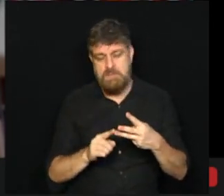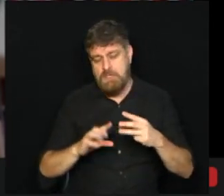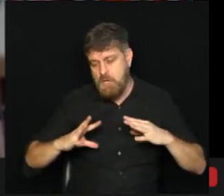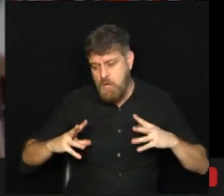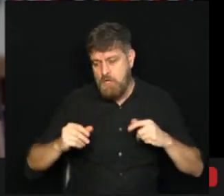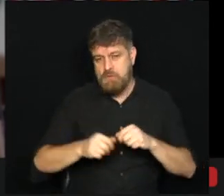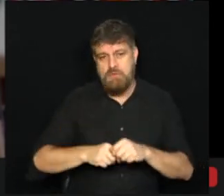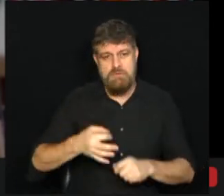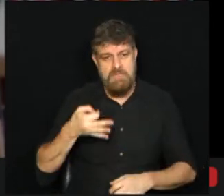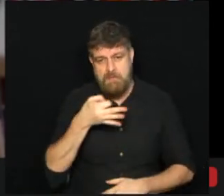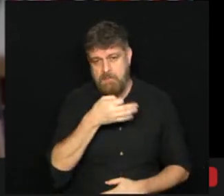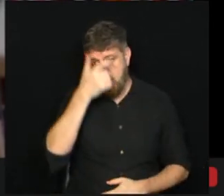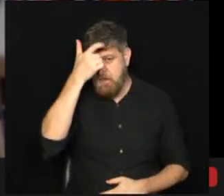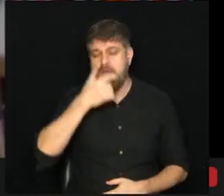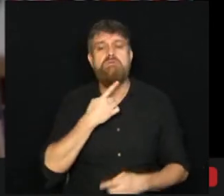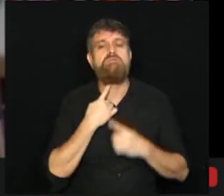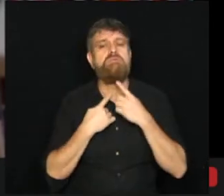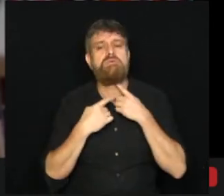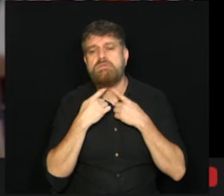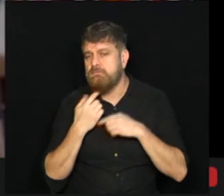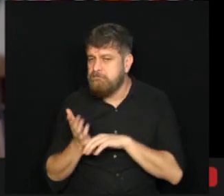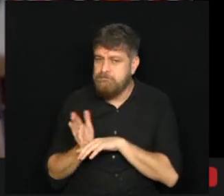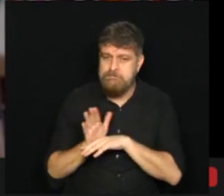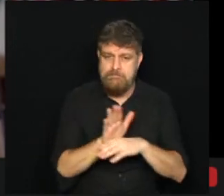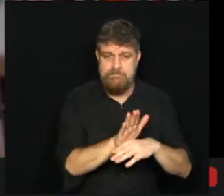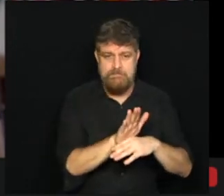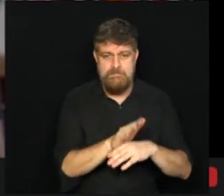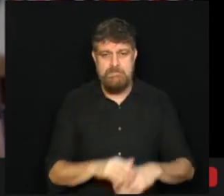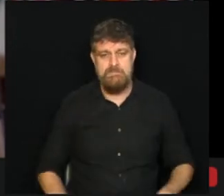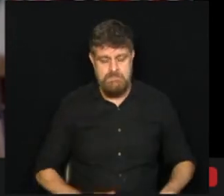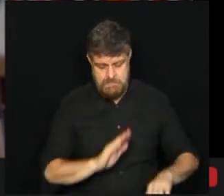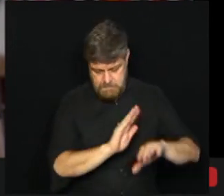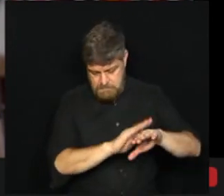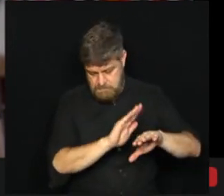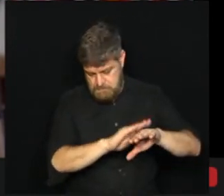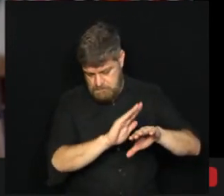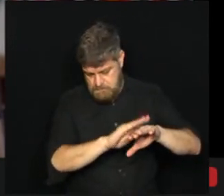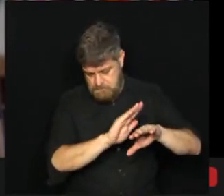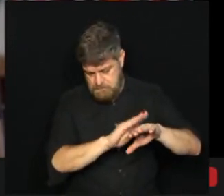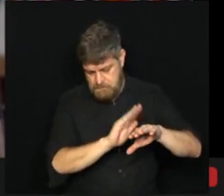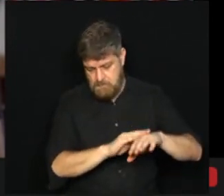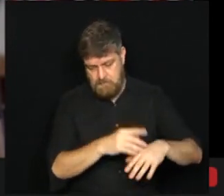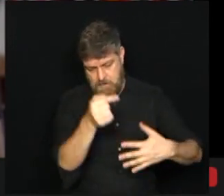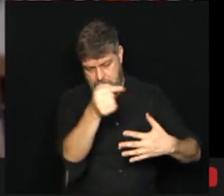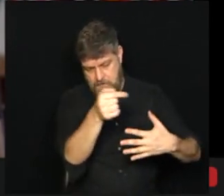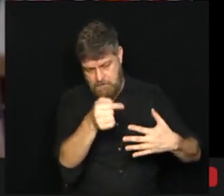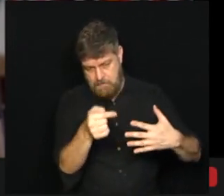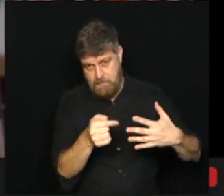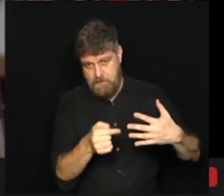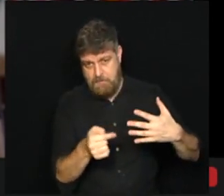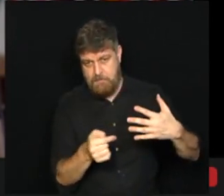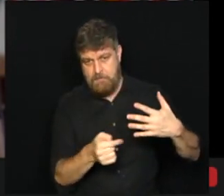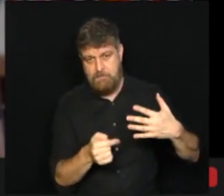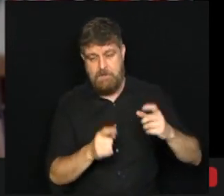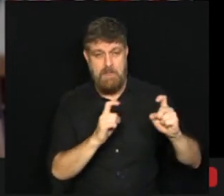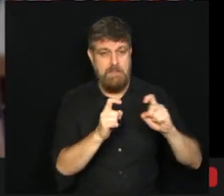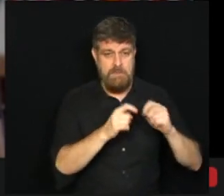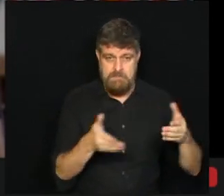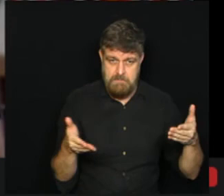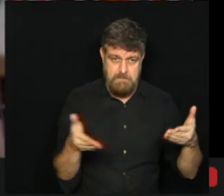E fico à disposição, vereadora Paola, para os encaminhamentos aí de que foram apontados nessa